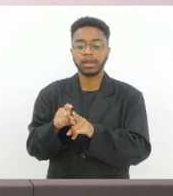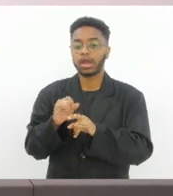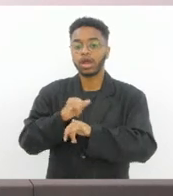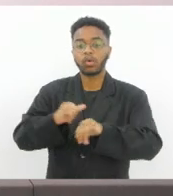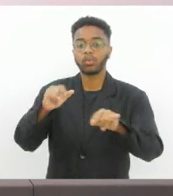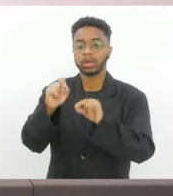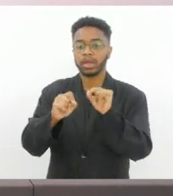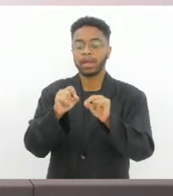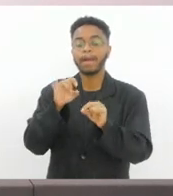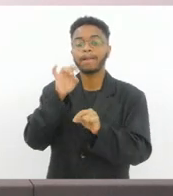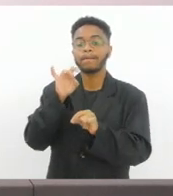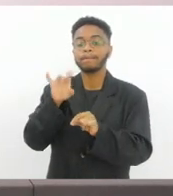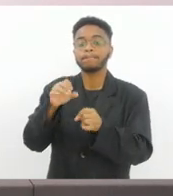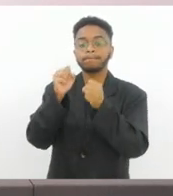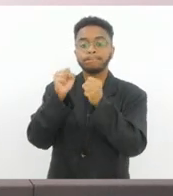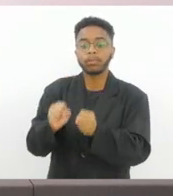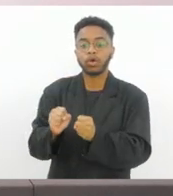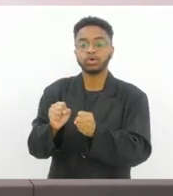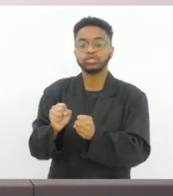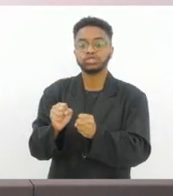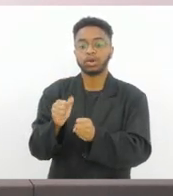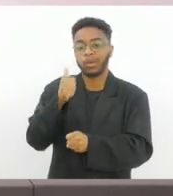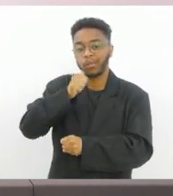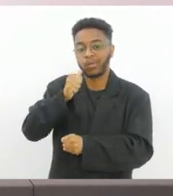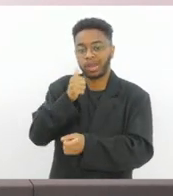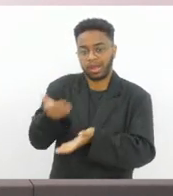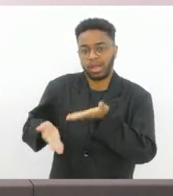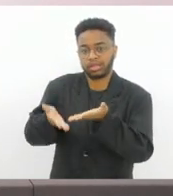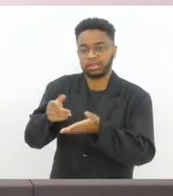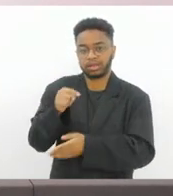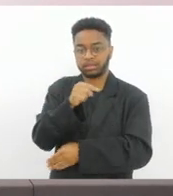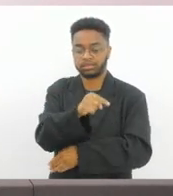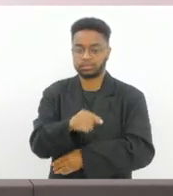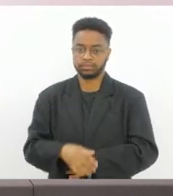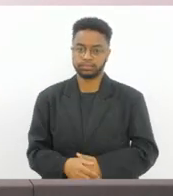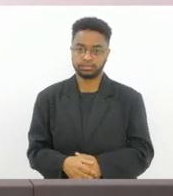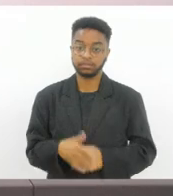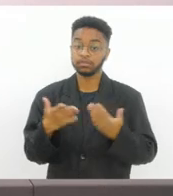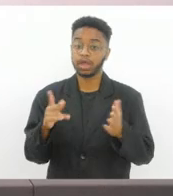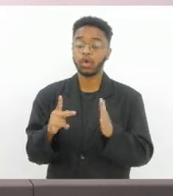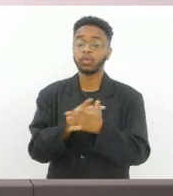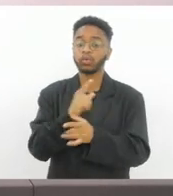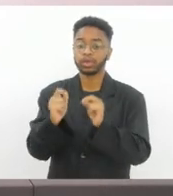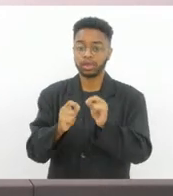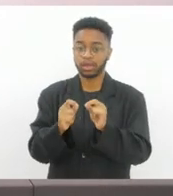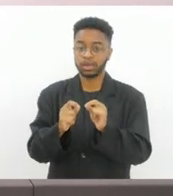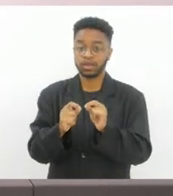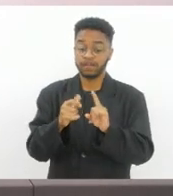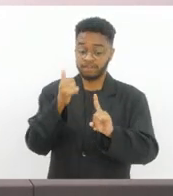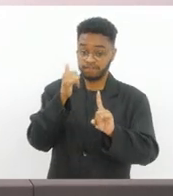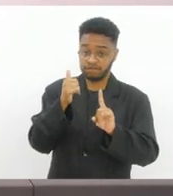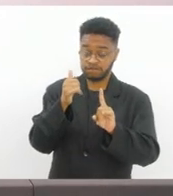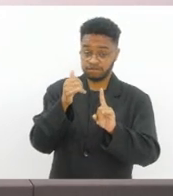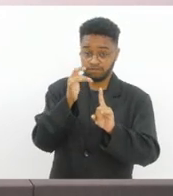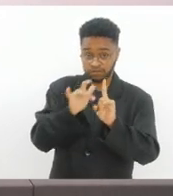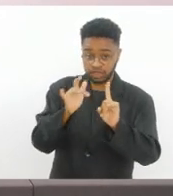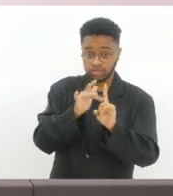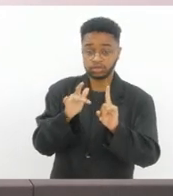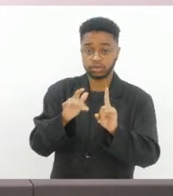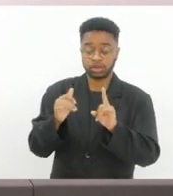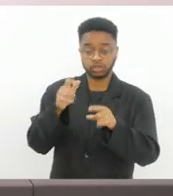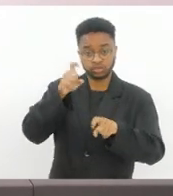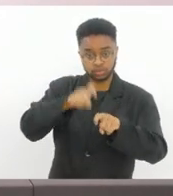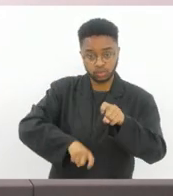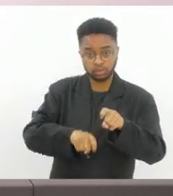só poderia ser atendida por uma profissional mulher. Ou seja, vítima de estupro, chega no IML